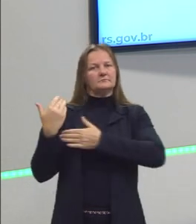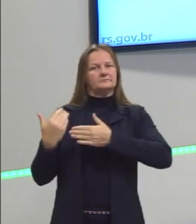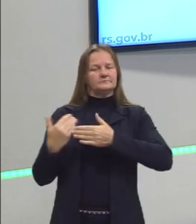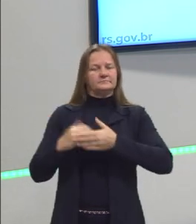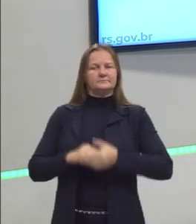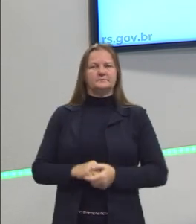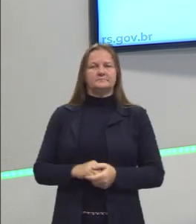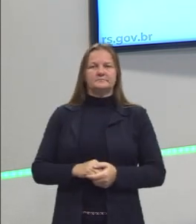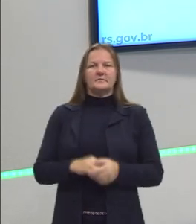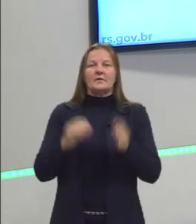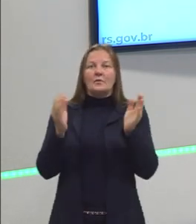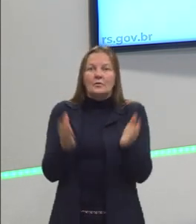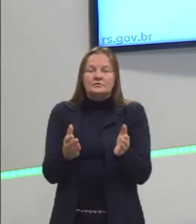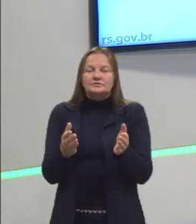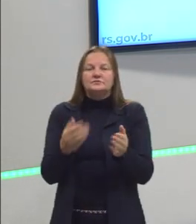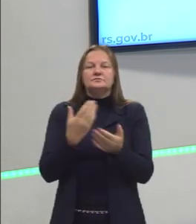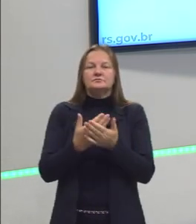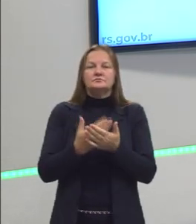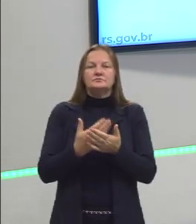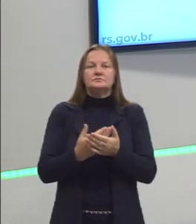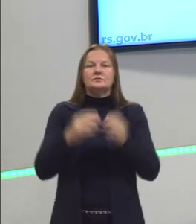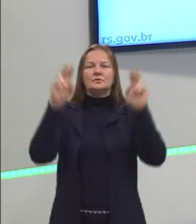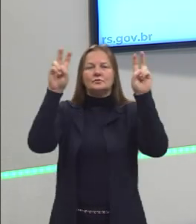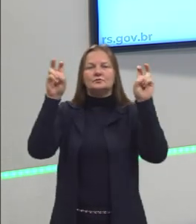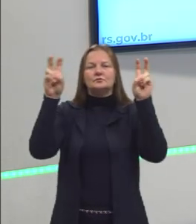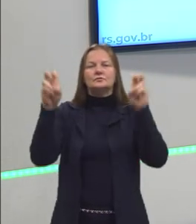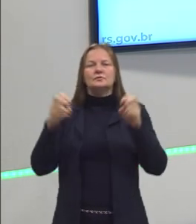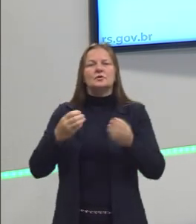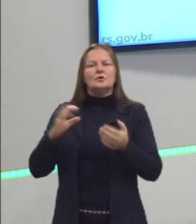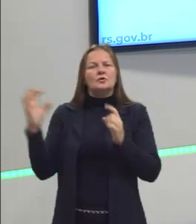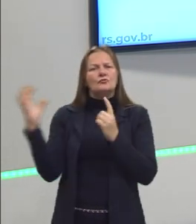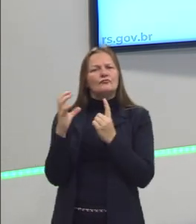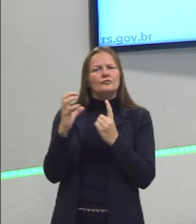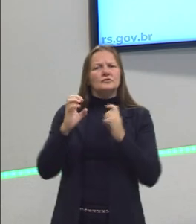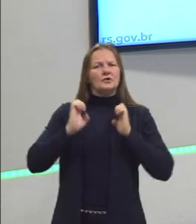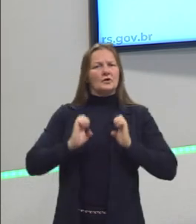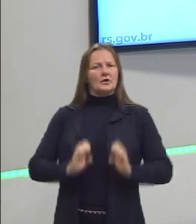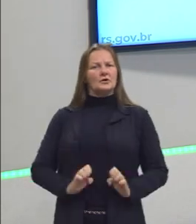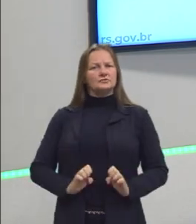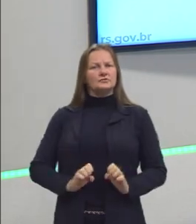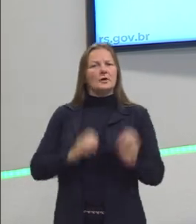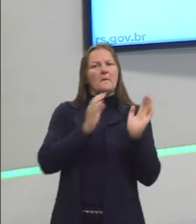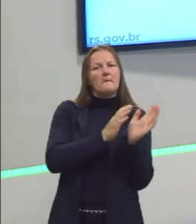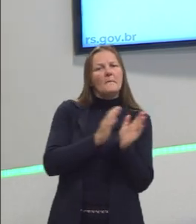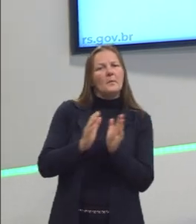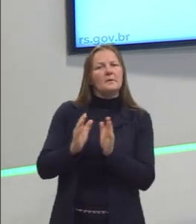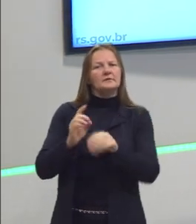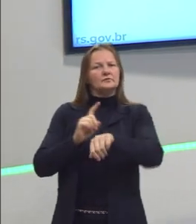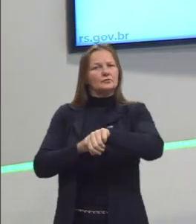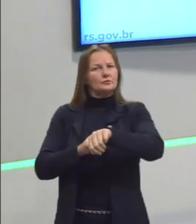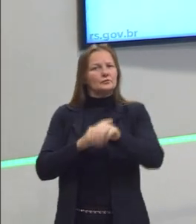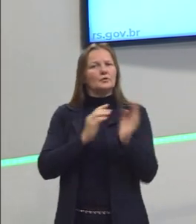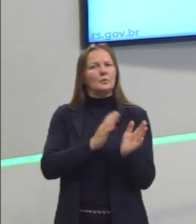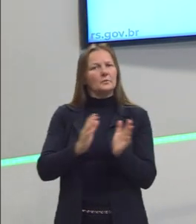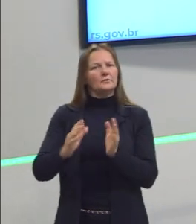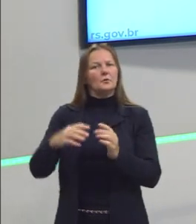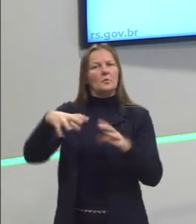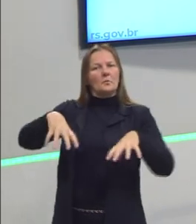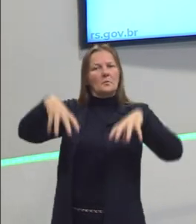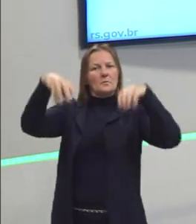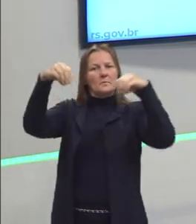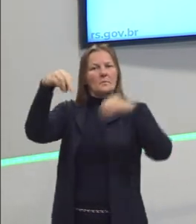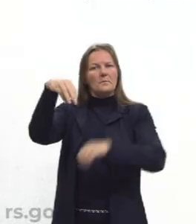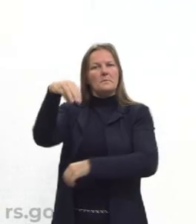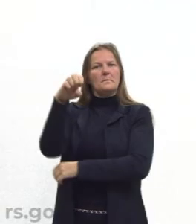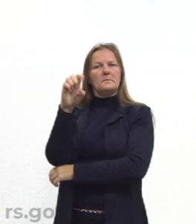né E nessa aula iremos tratar então sobre as implicações éticas do período medieval vamos ver